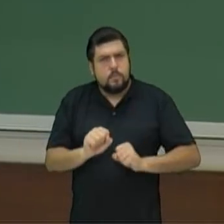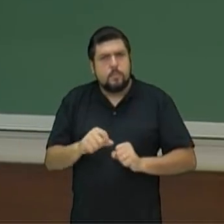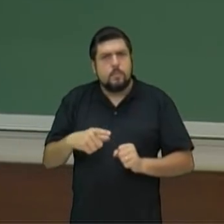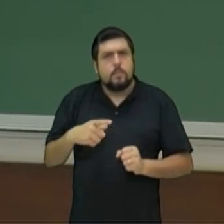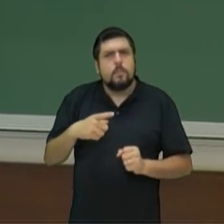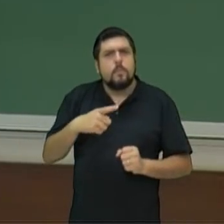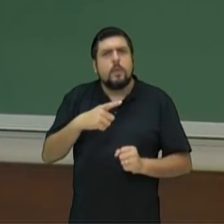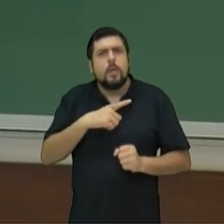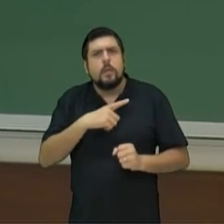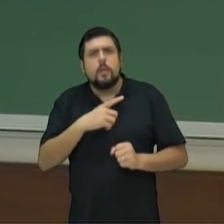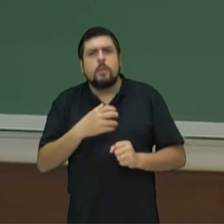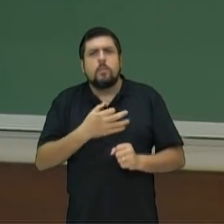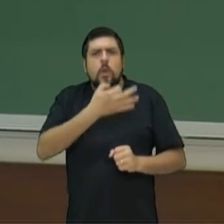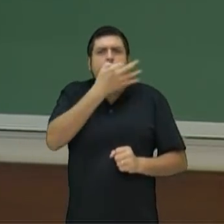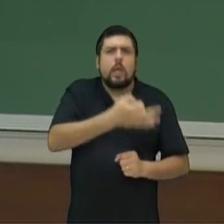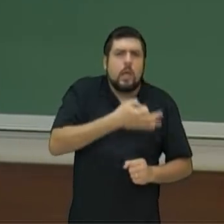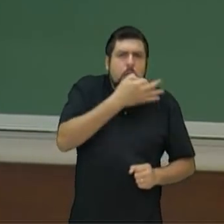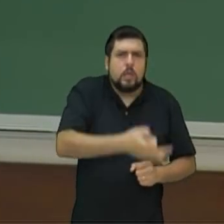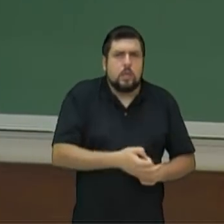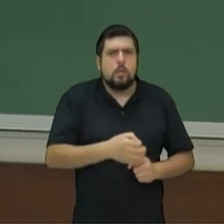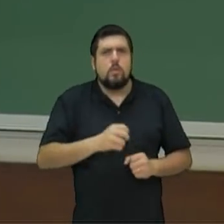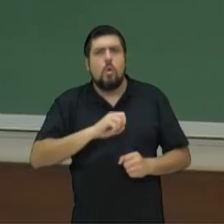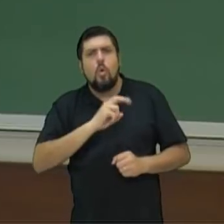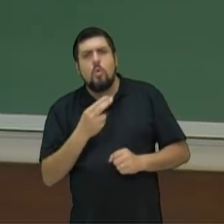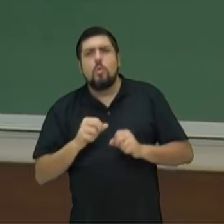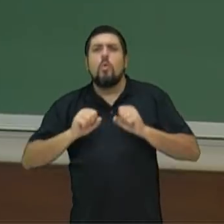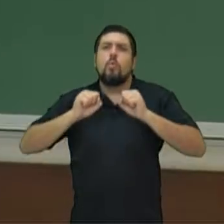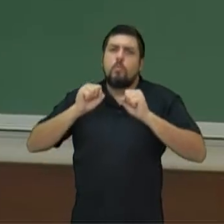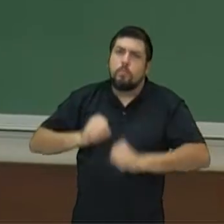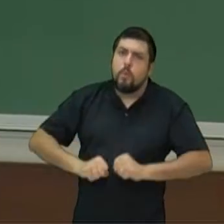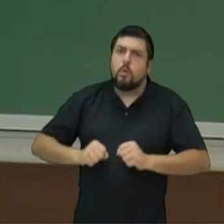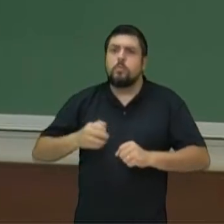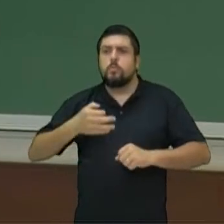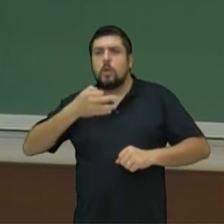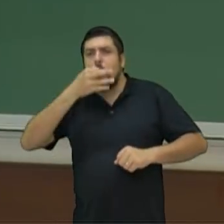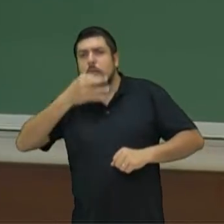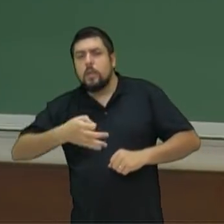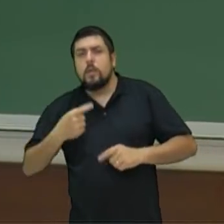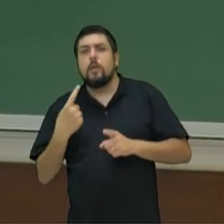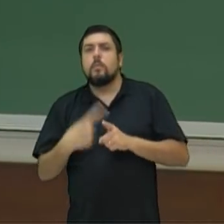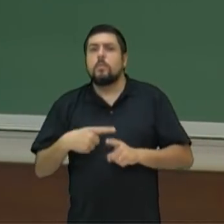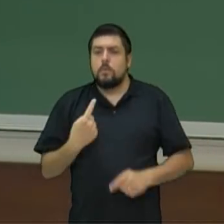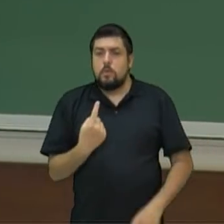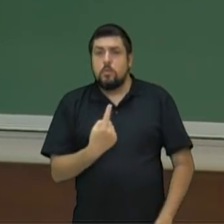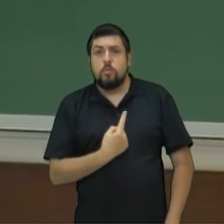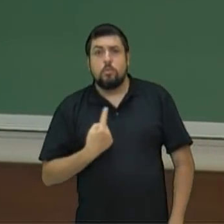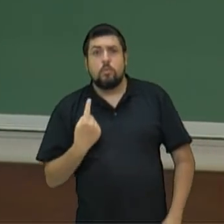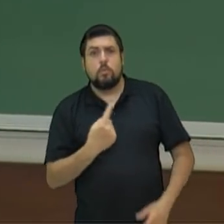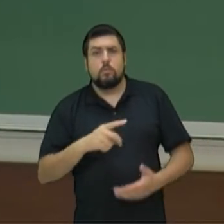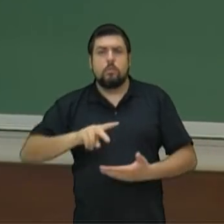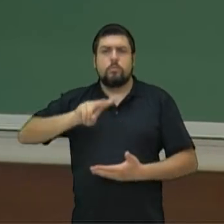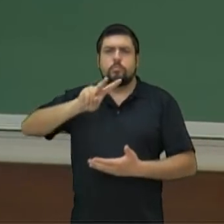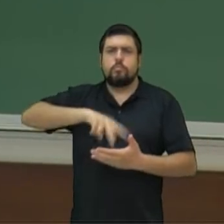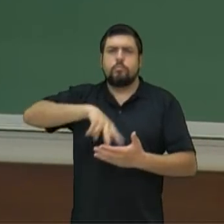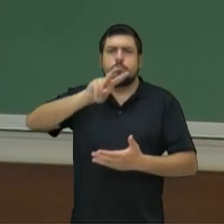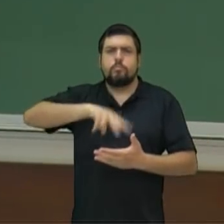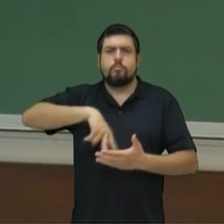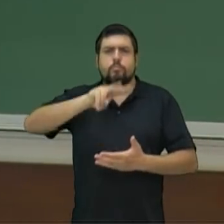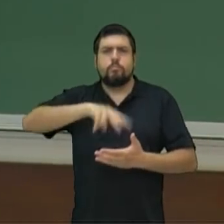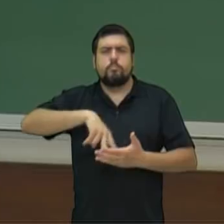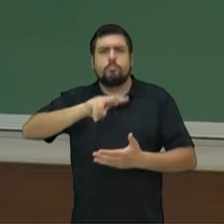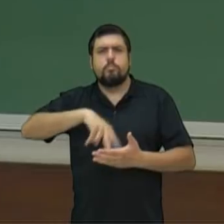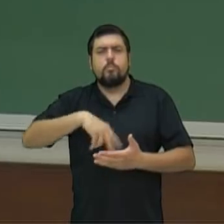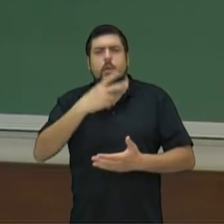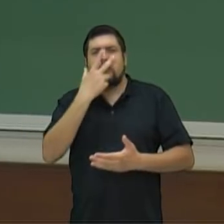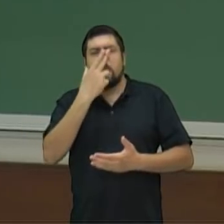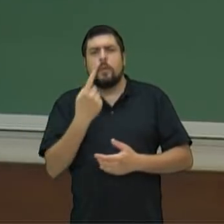existem críticas, ou pode haver, né, uma crítica, porque a leitura solitária, da leitura muito ser solitária.